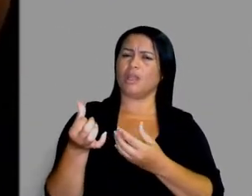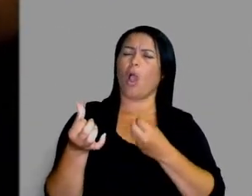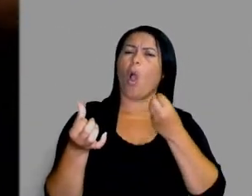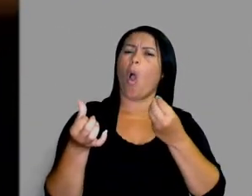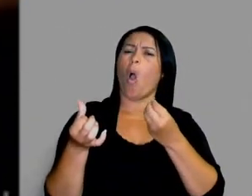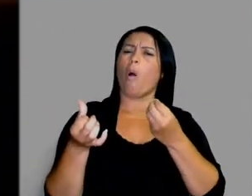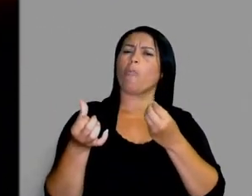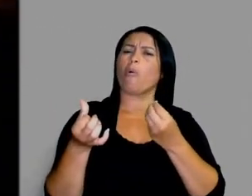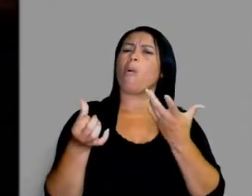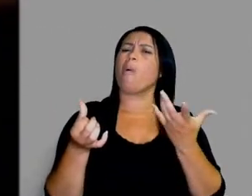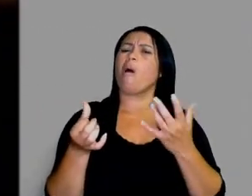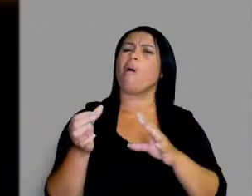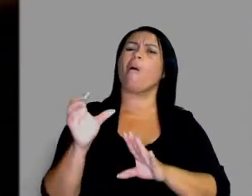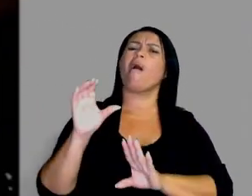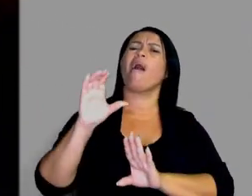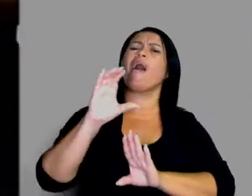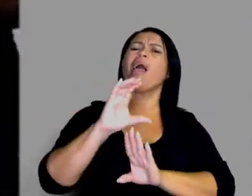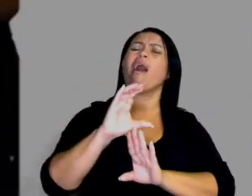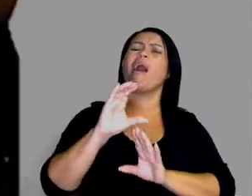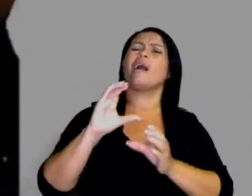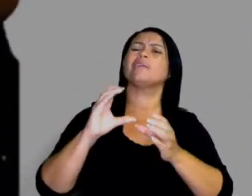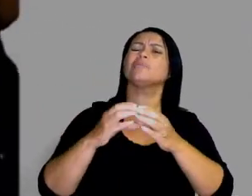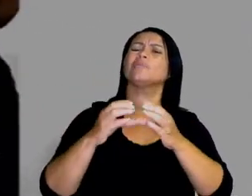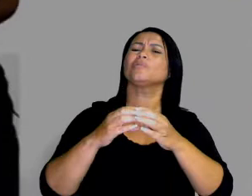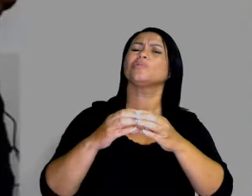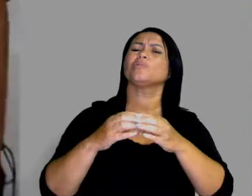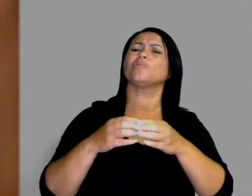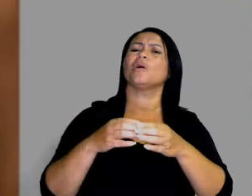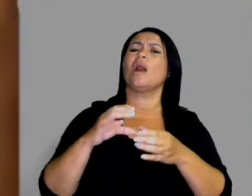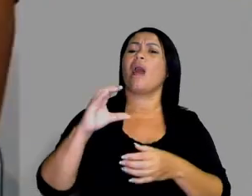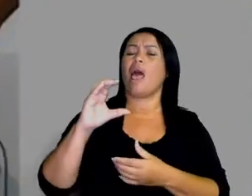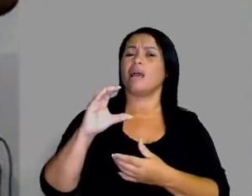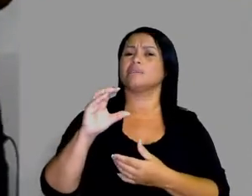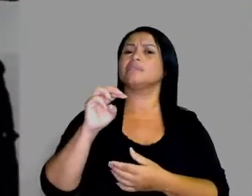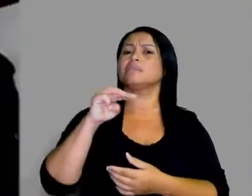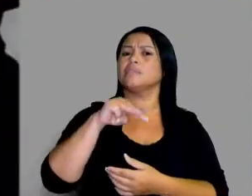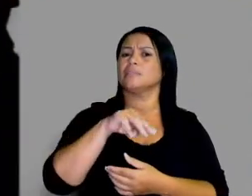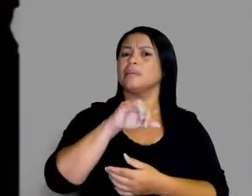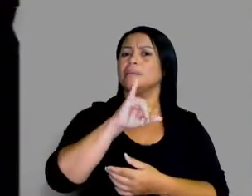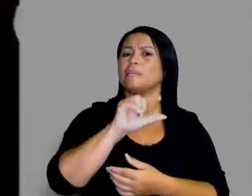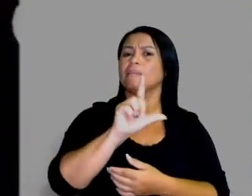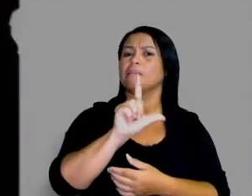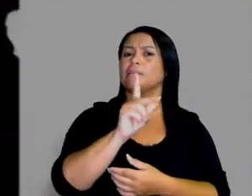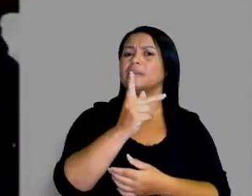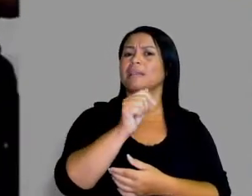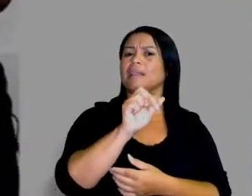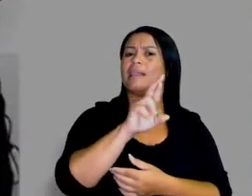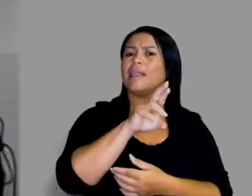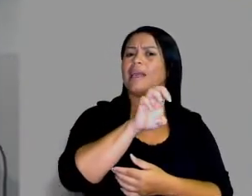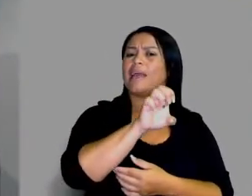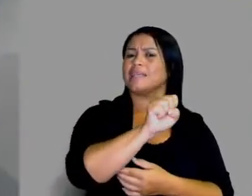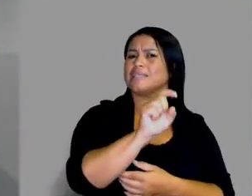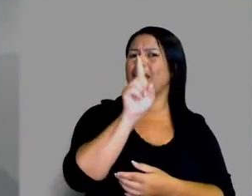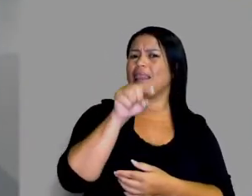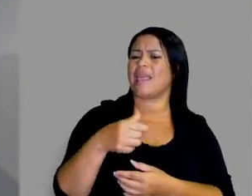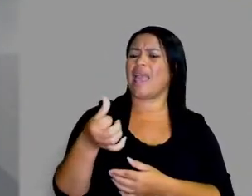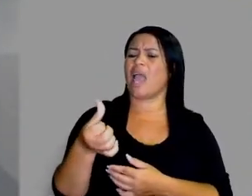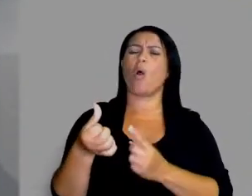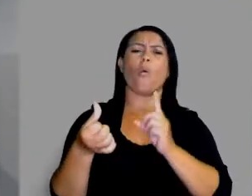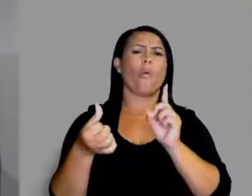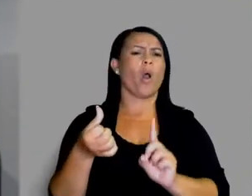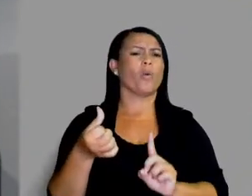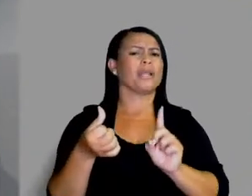que classe, minha gente? Ele está na classe de milhares. Ele é uma